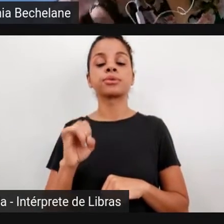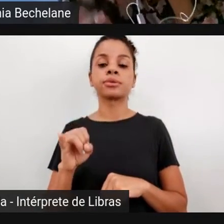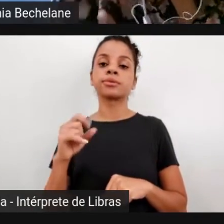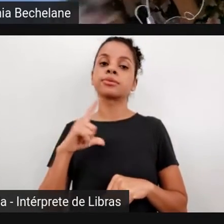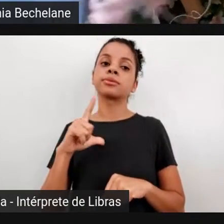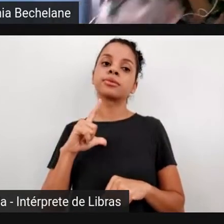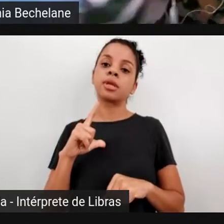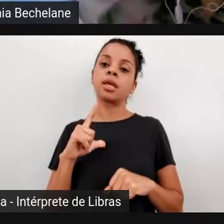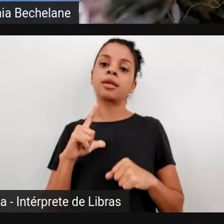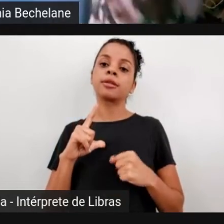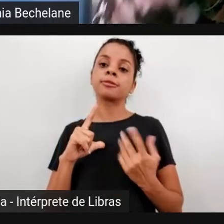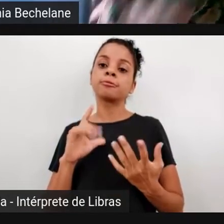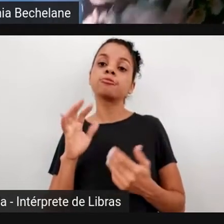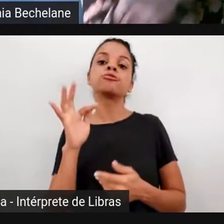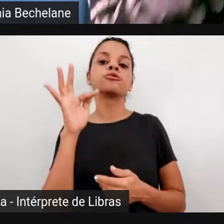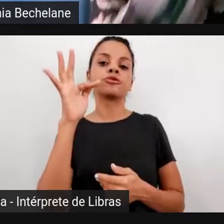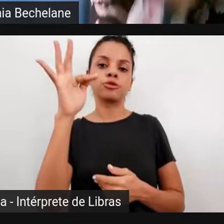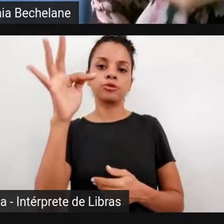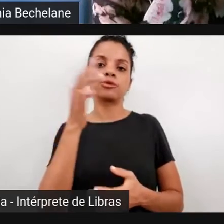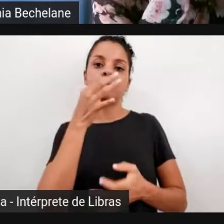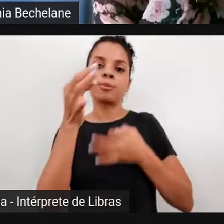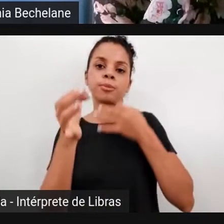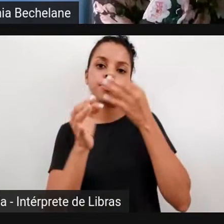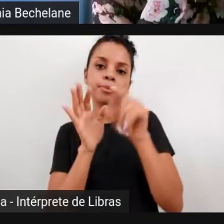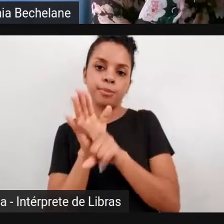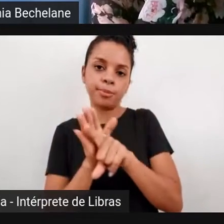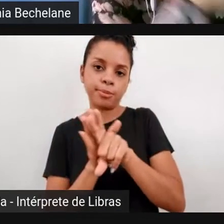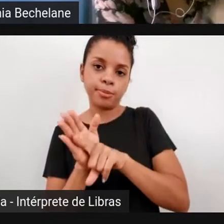fazer uma pesquisa de opinião a esse respeito.